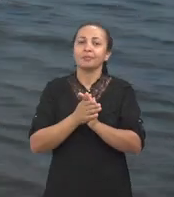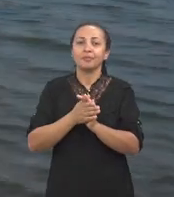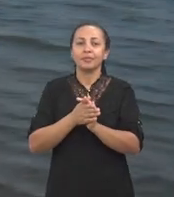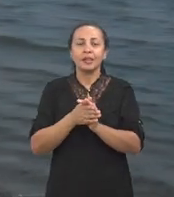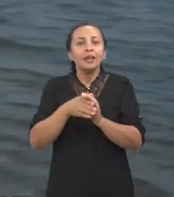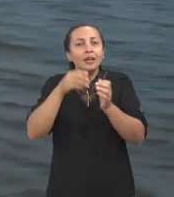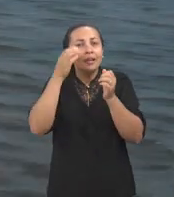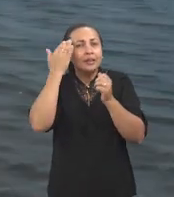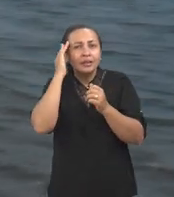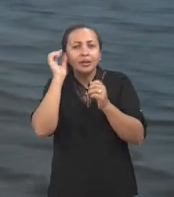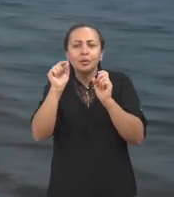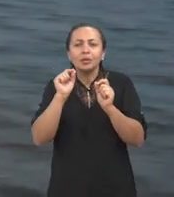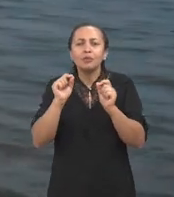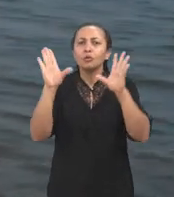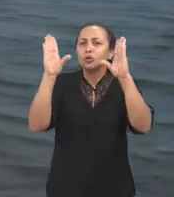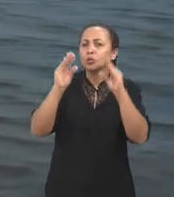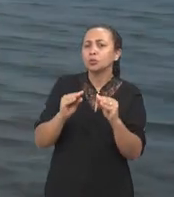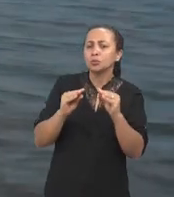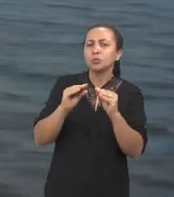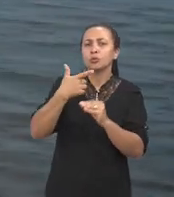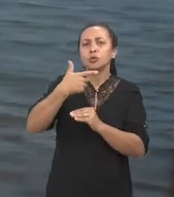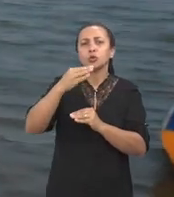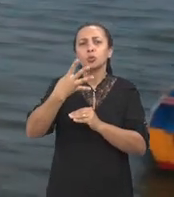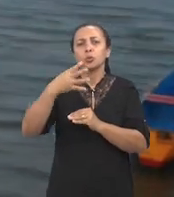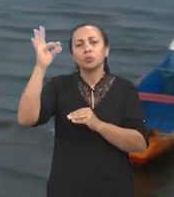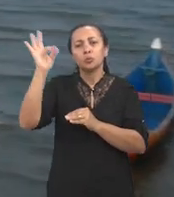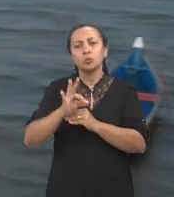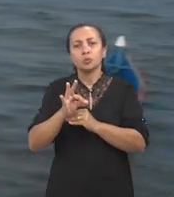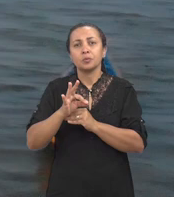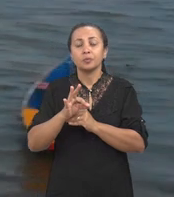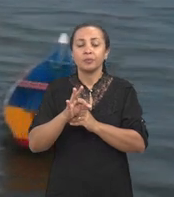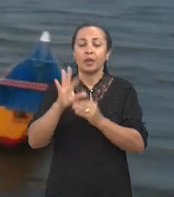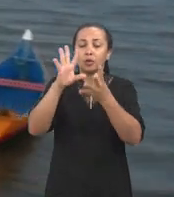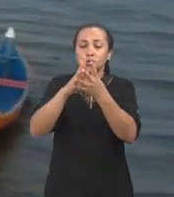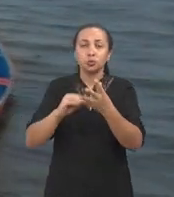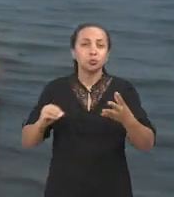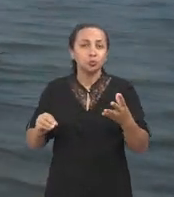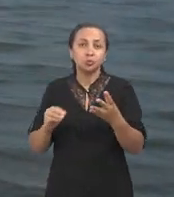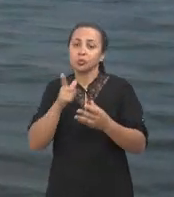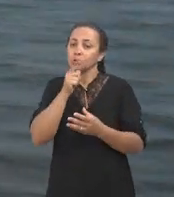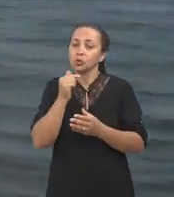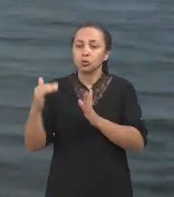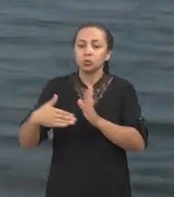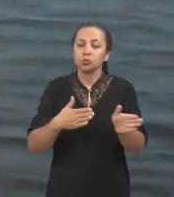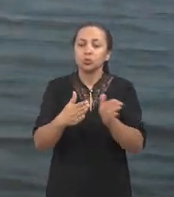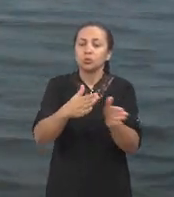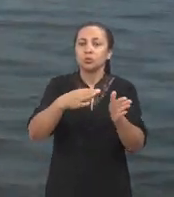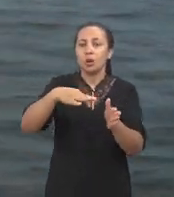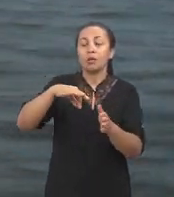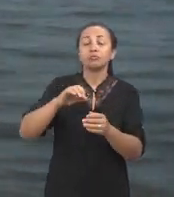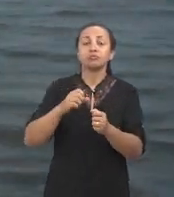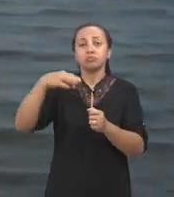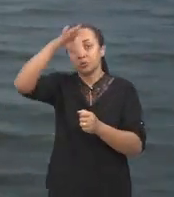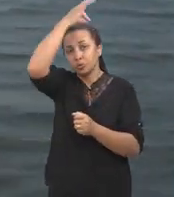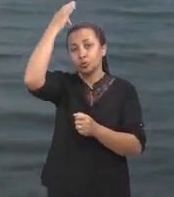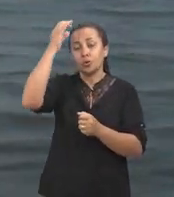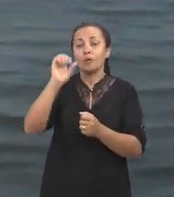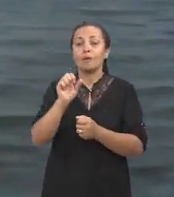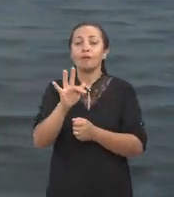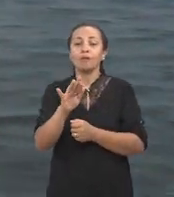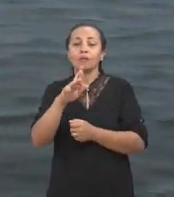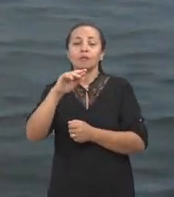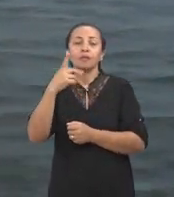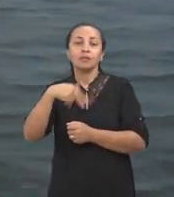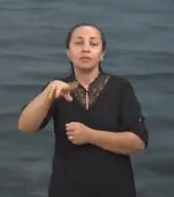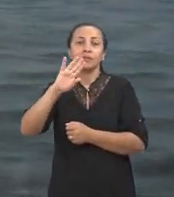Ah tá tamos que foi reduzida em 24 por cento a vazão do Rio São Francisco de 1986 a